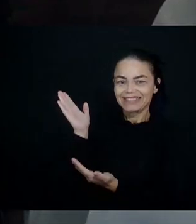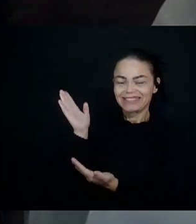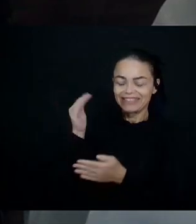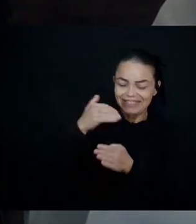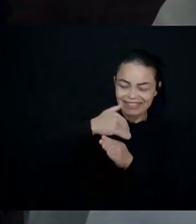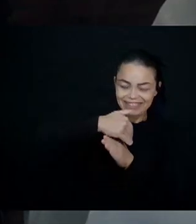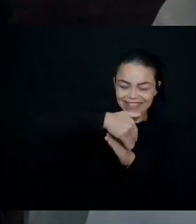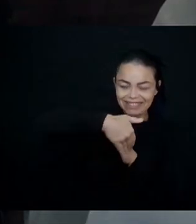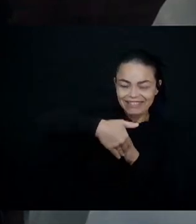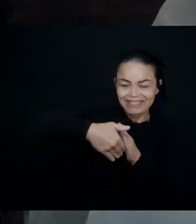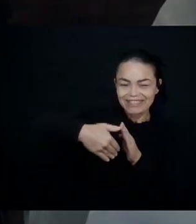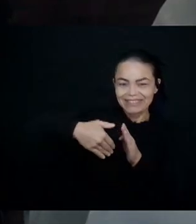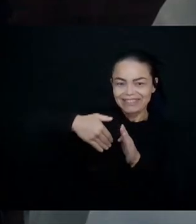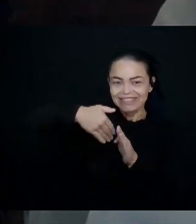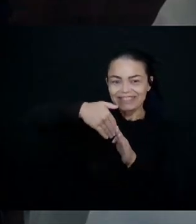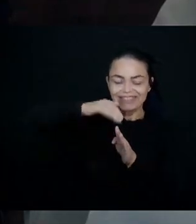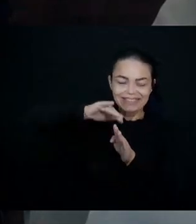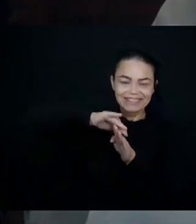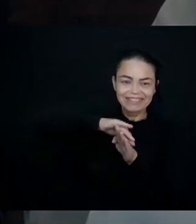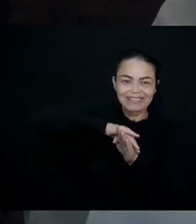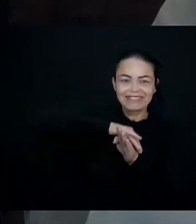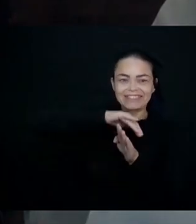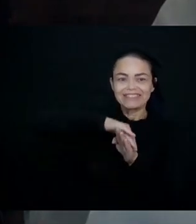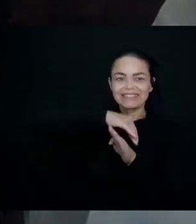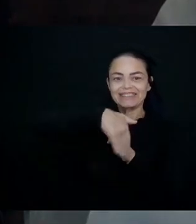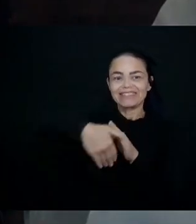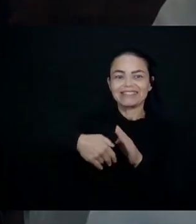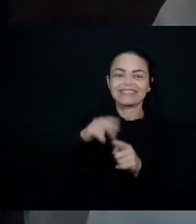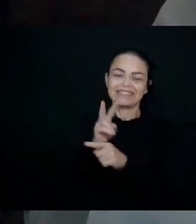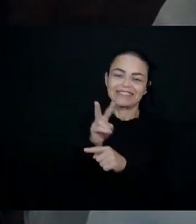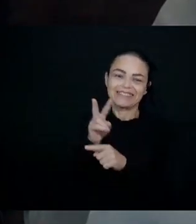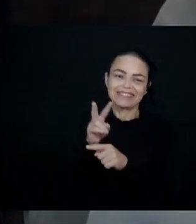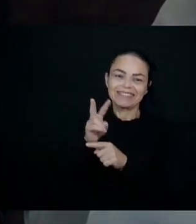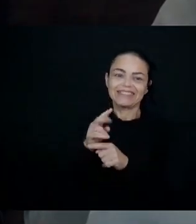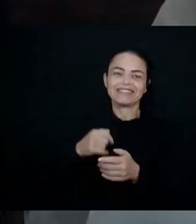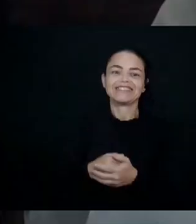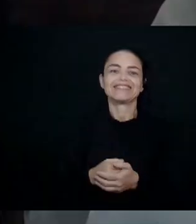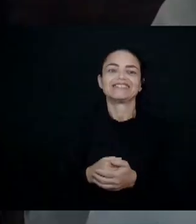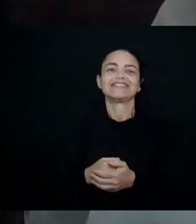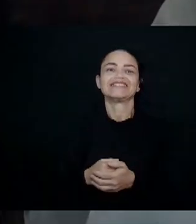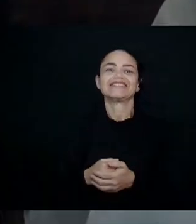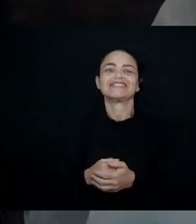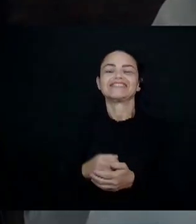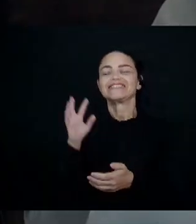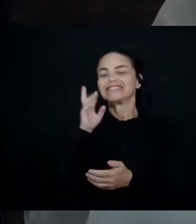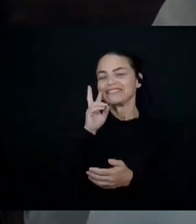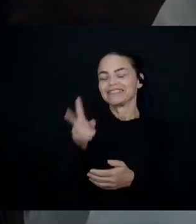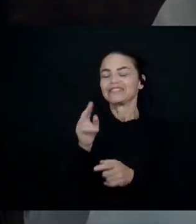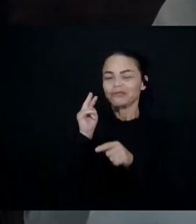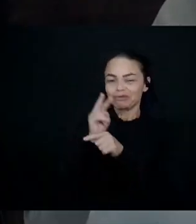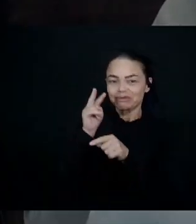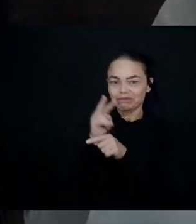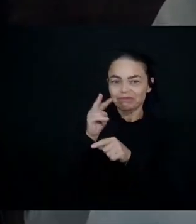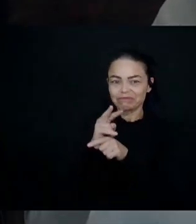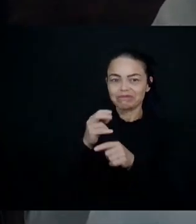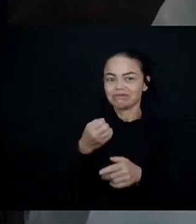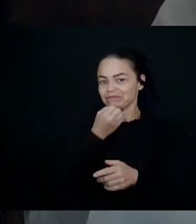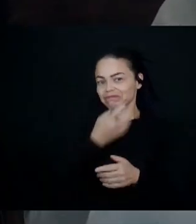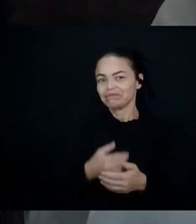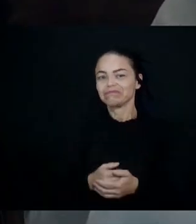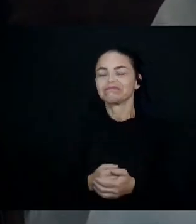2014, encapado, que coisa linda. todo preservado, né? Olha só, muito bom,